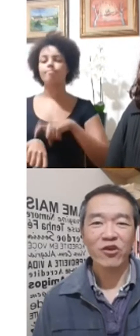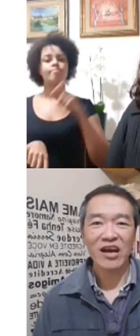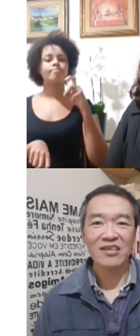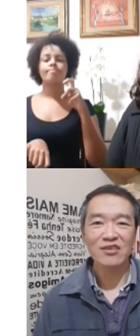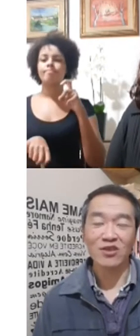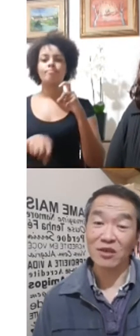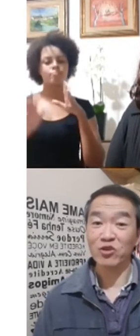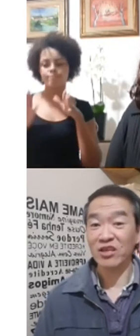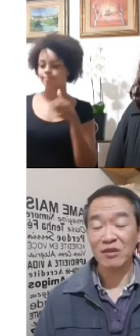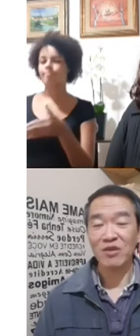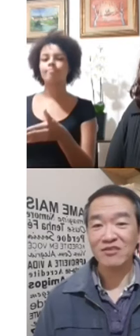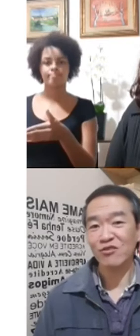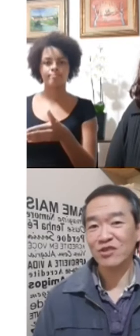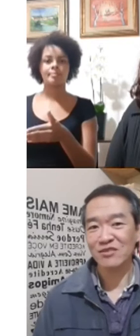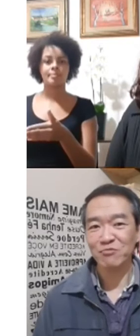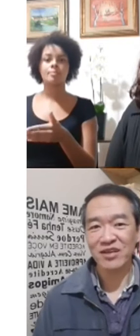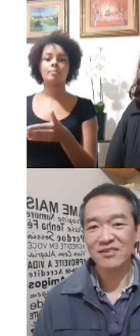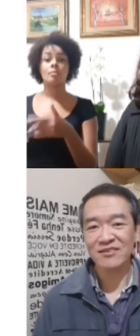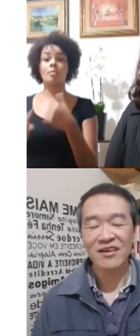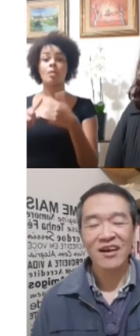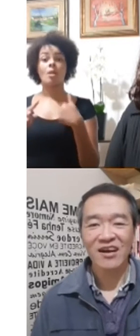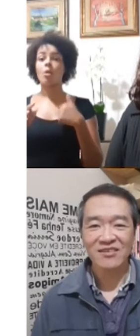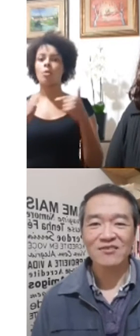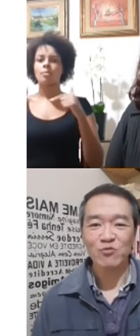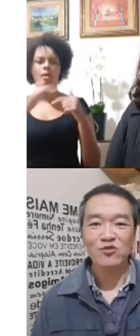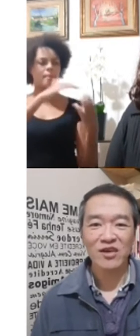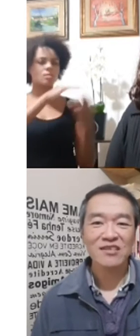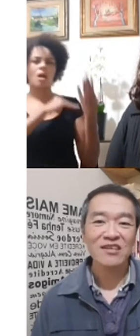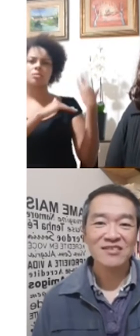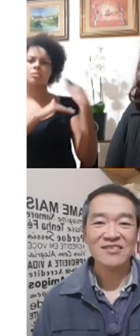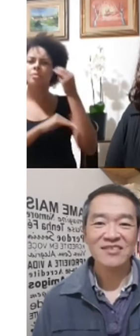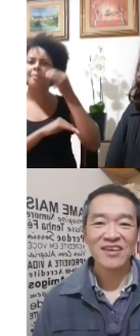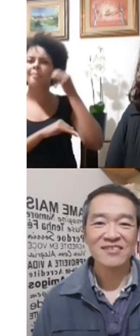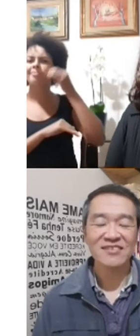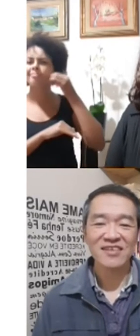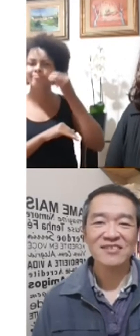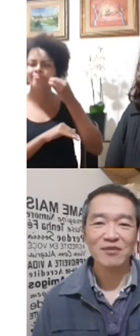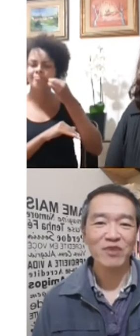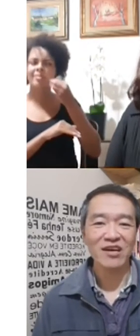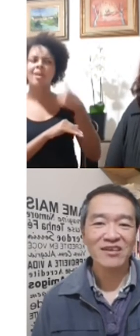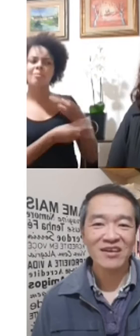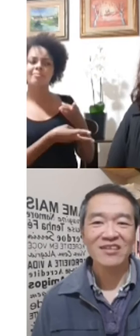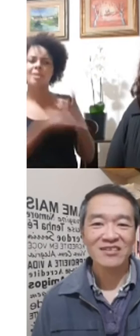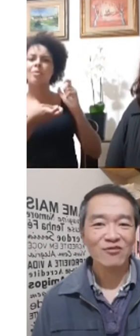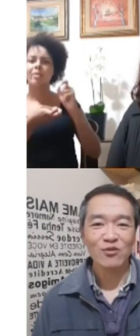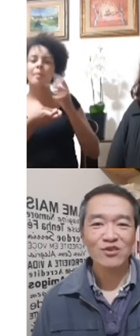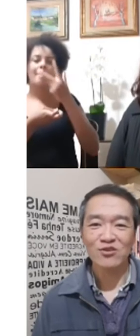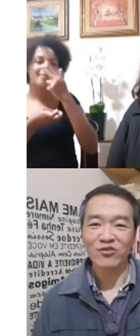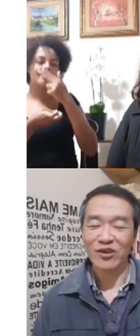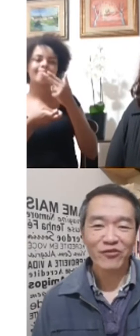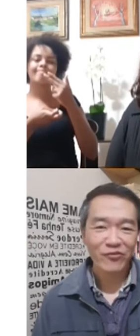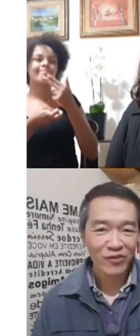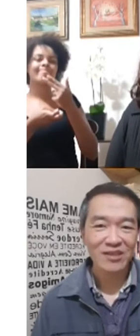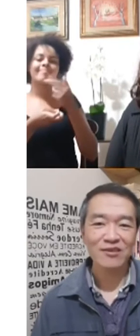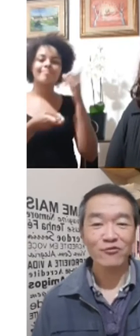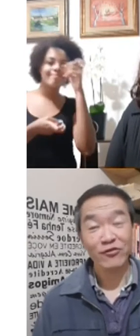de focar nisso. Até porque trabalhando em outras empresas, às vezes o pessoal ainda assim tem resistência para lidar com